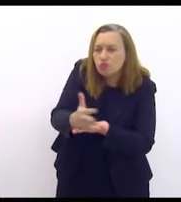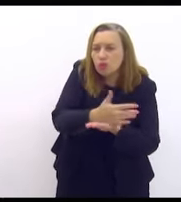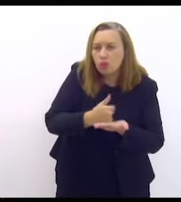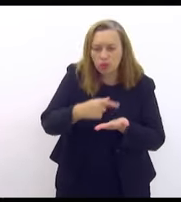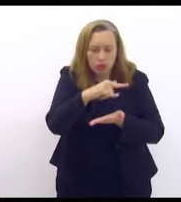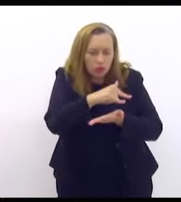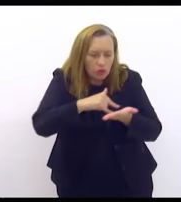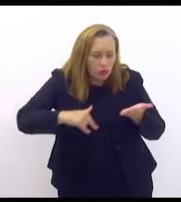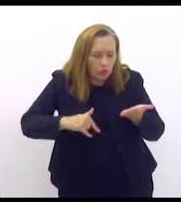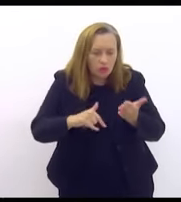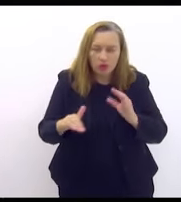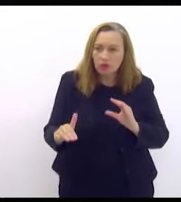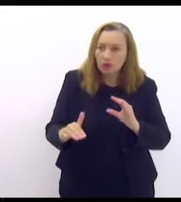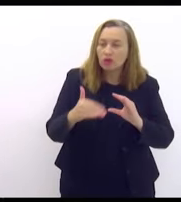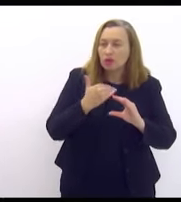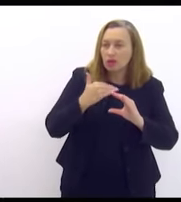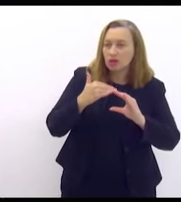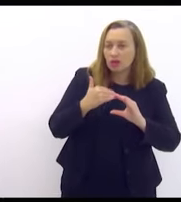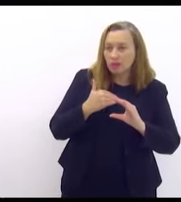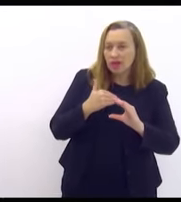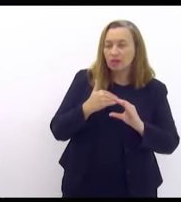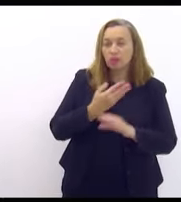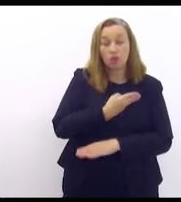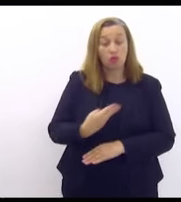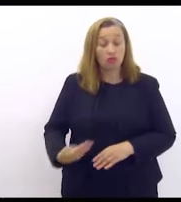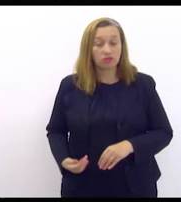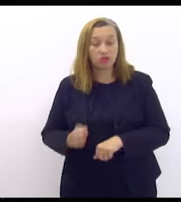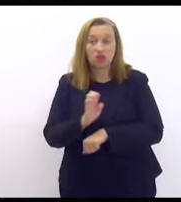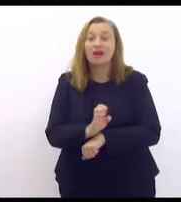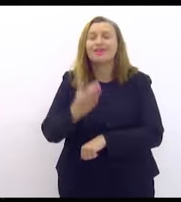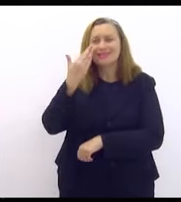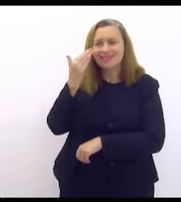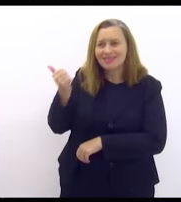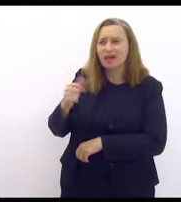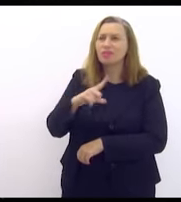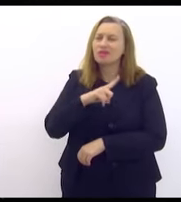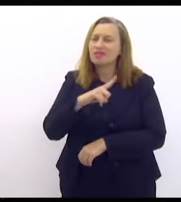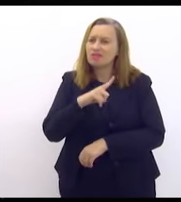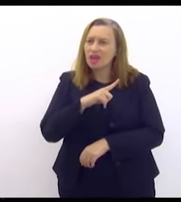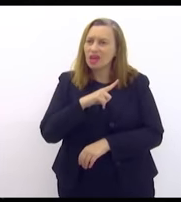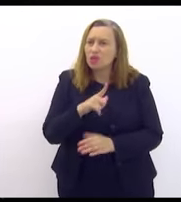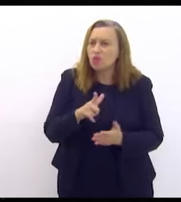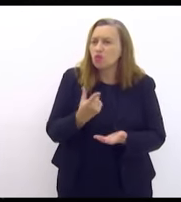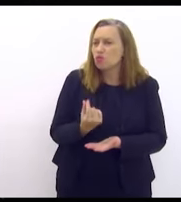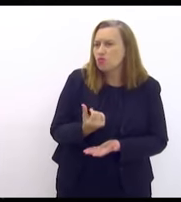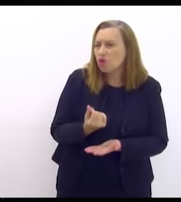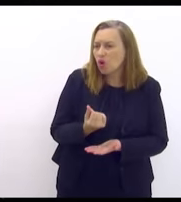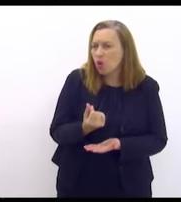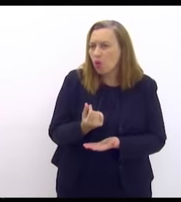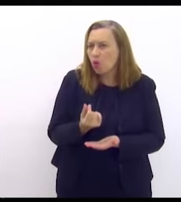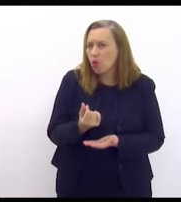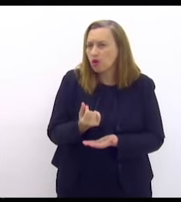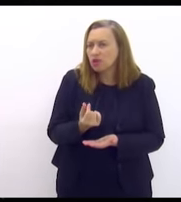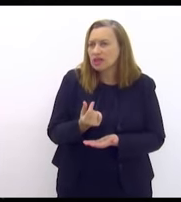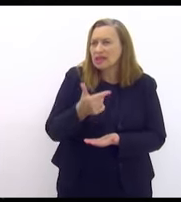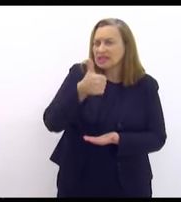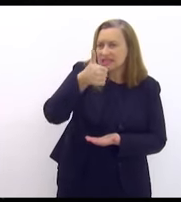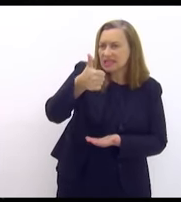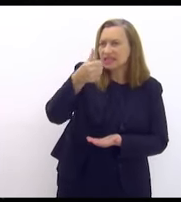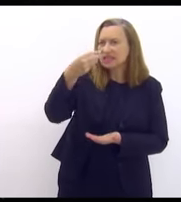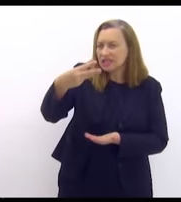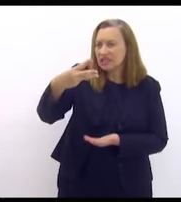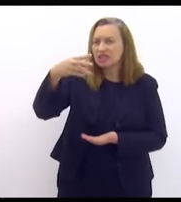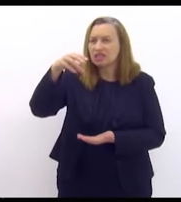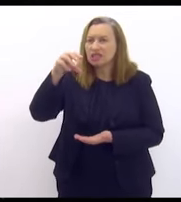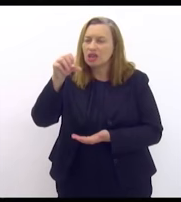documentos encaminhados pelo governo do Estado, a gente sabe que tem uma receita bruta de 131 bilhões, mas que a